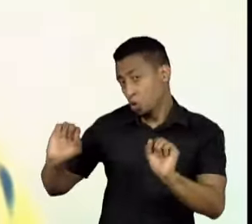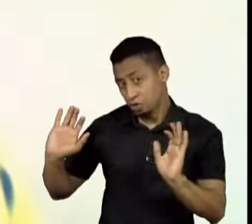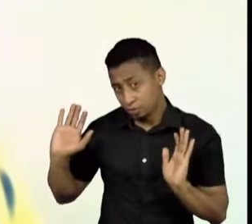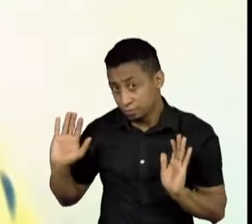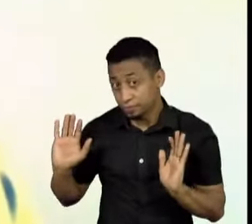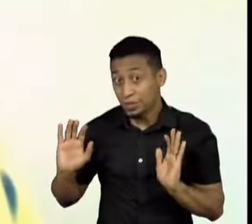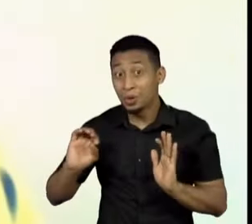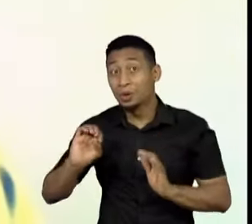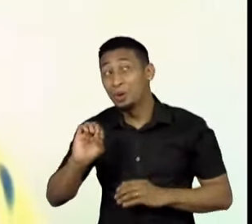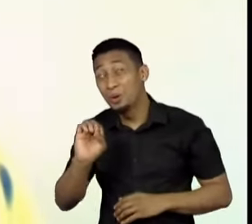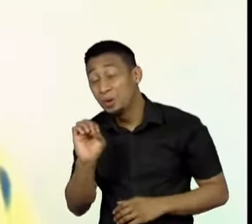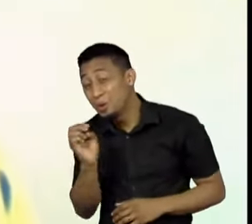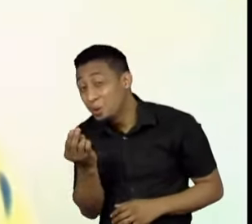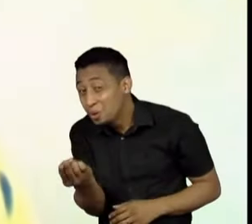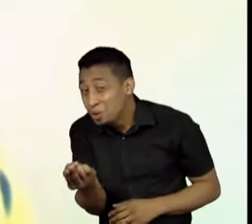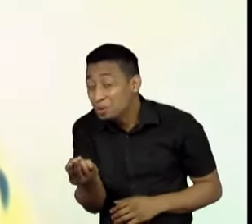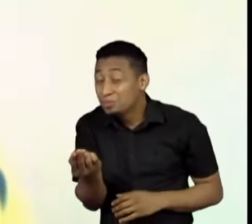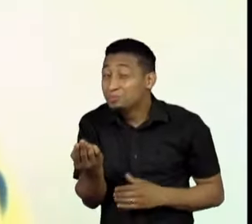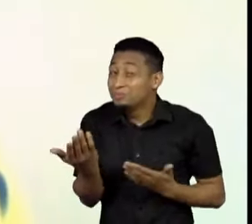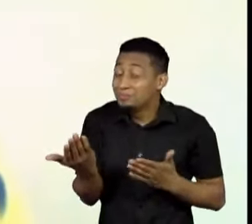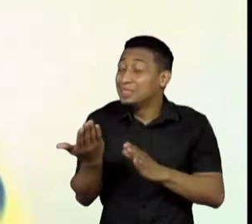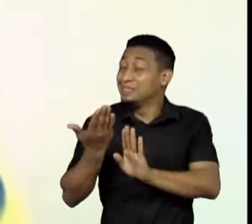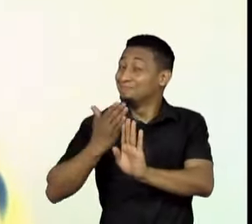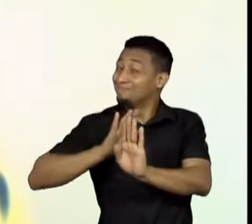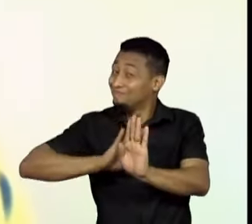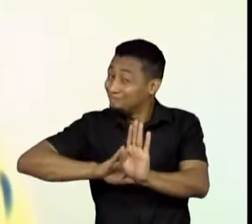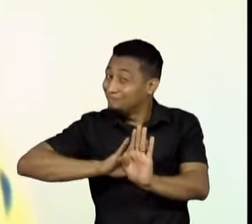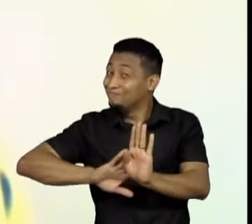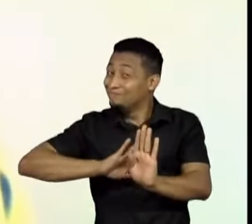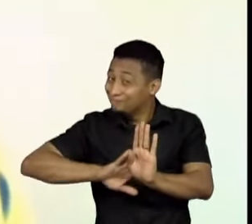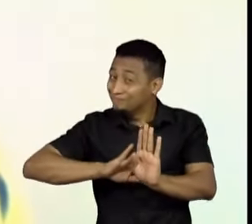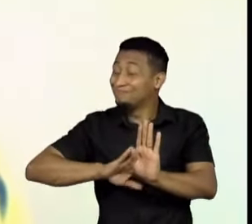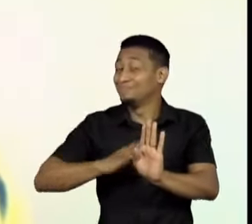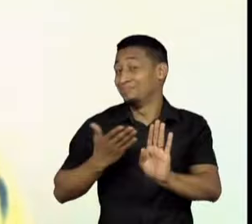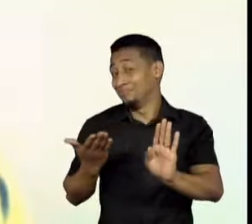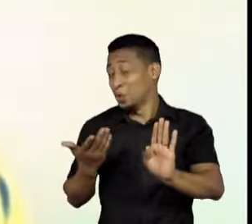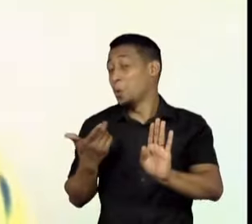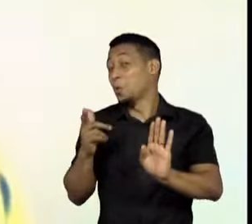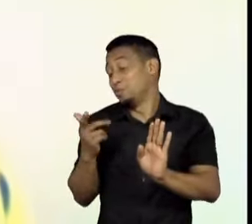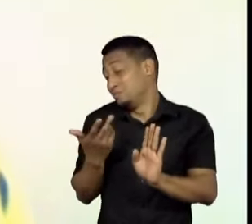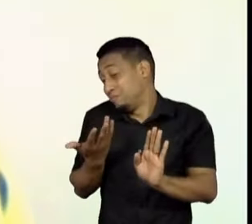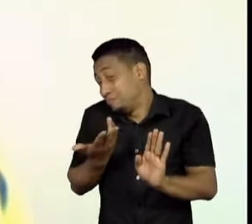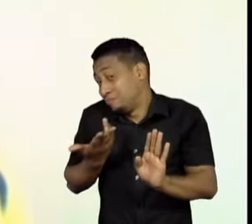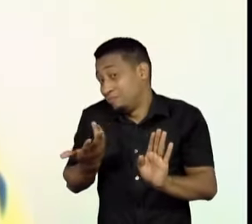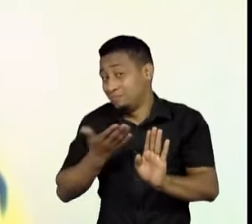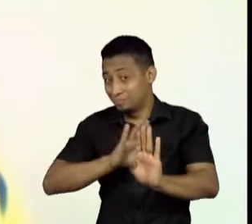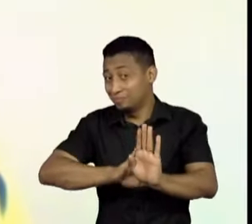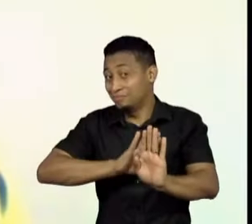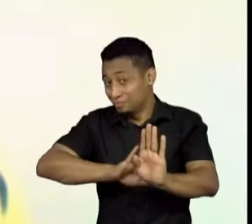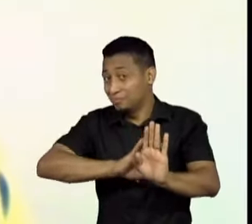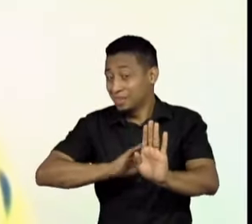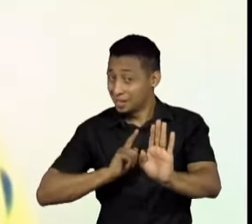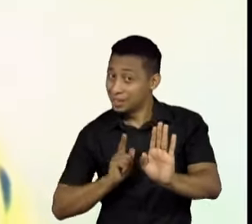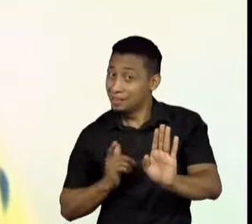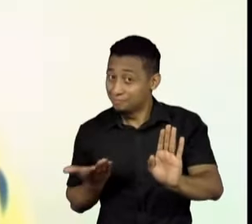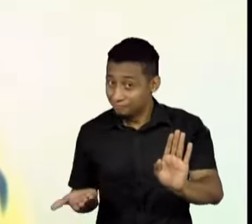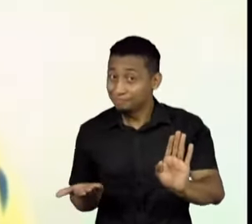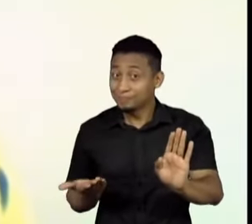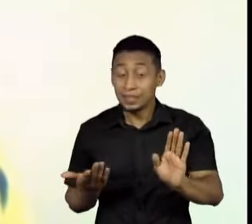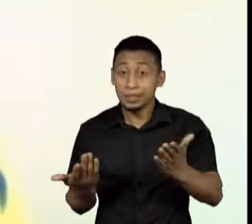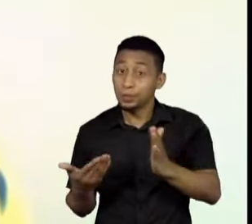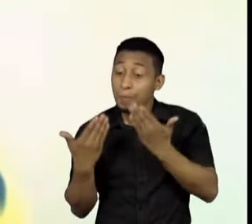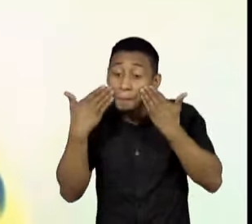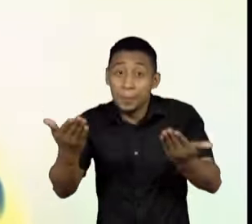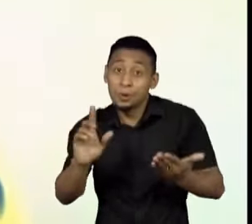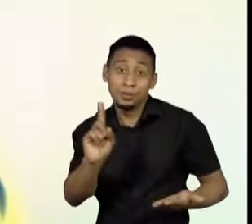se outras questões estão impostas ali, né, estão colocadas ali e que não